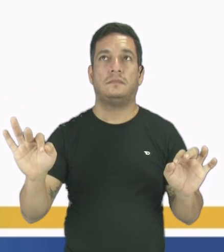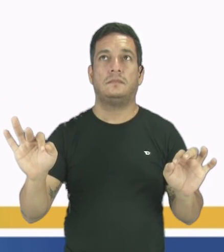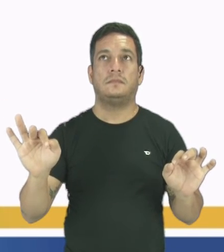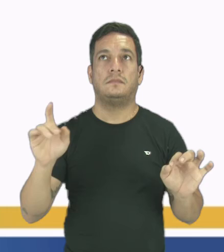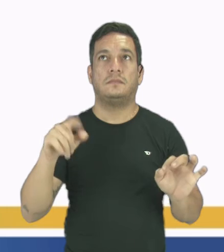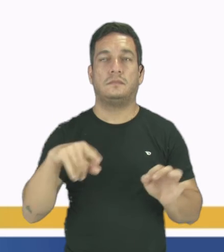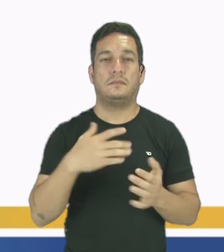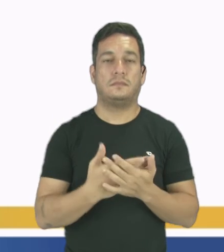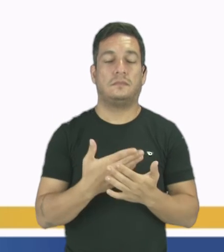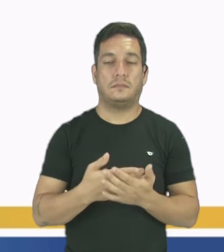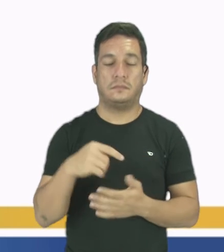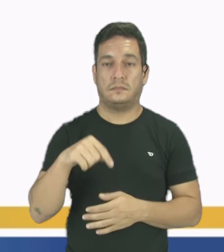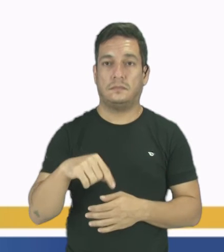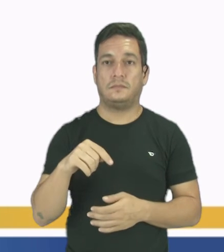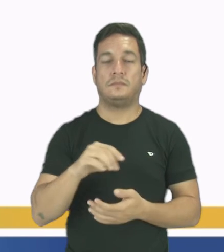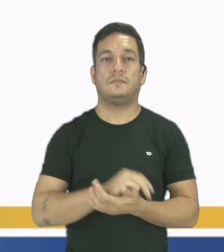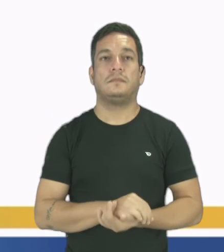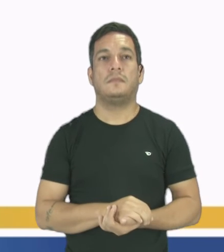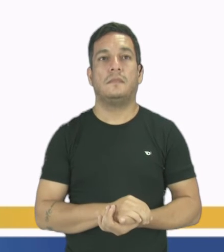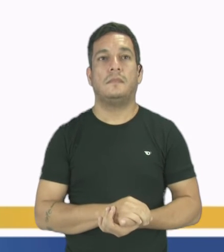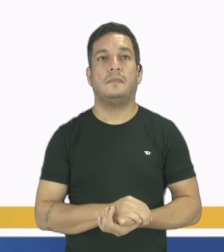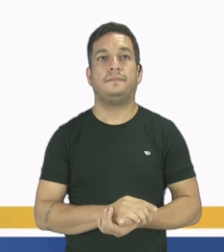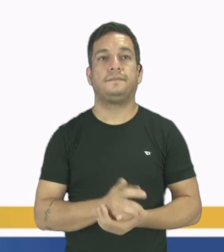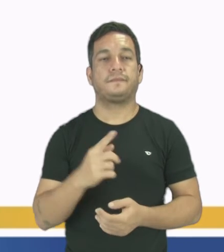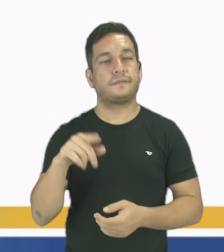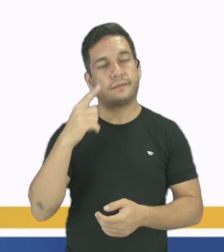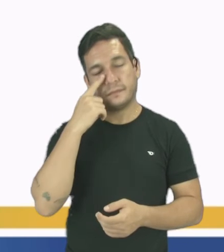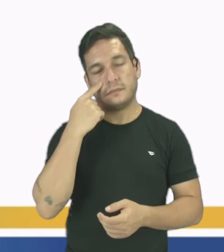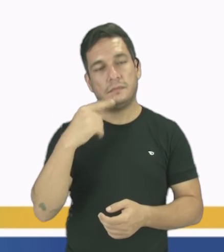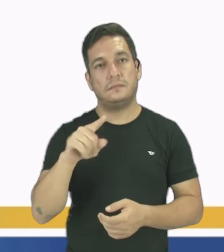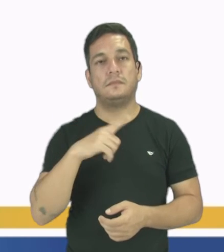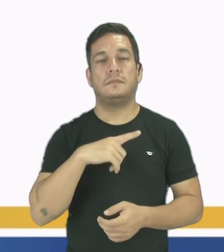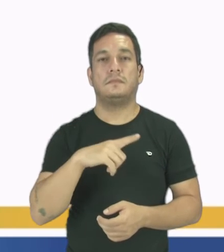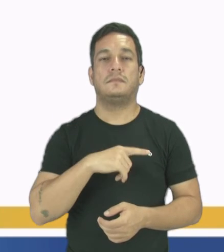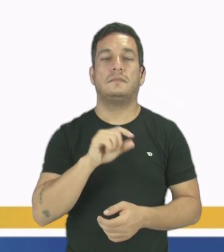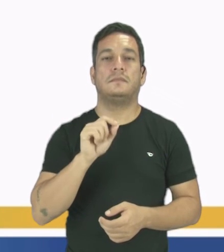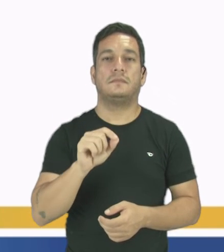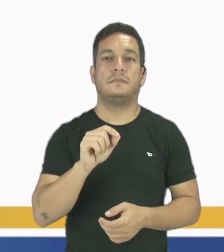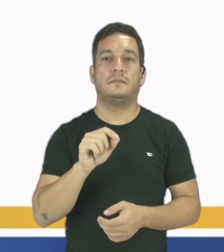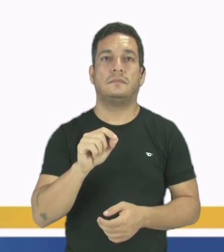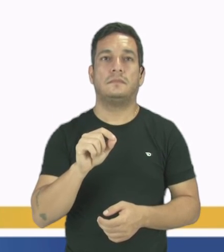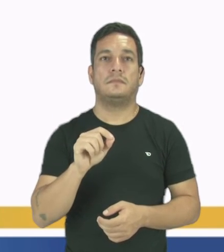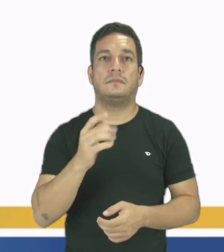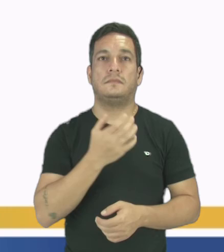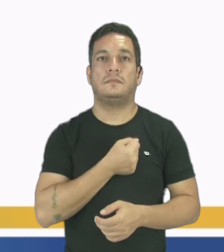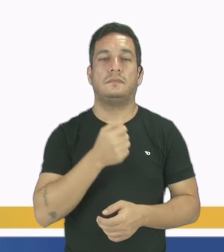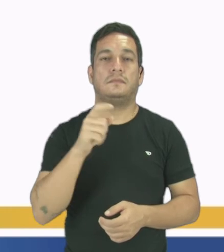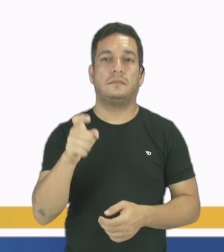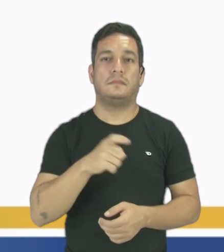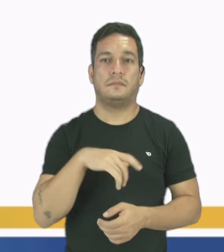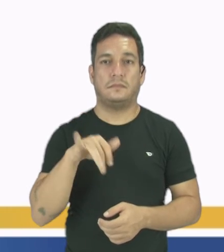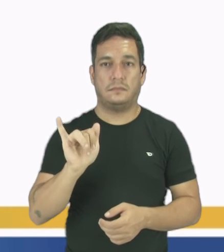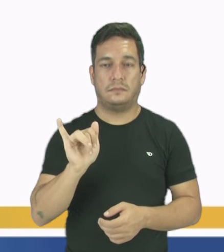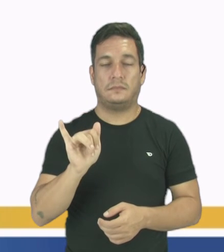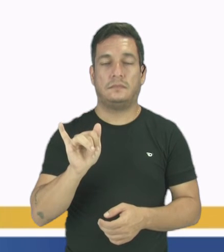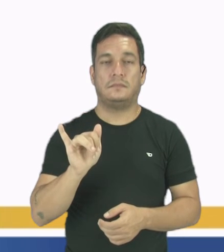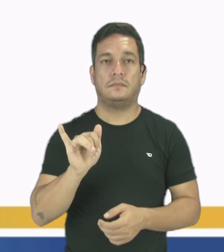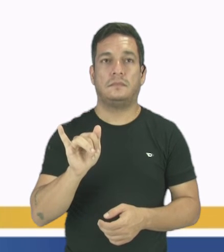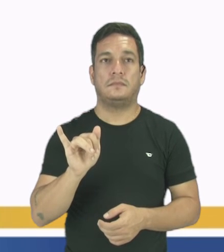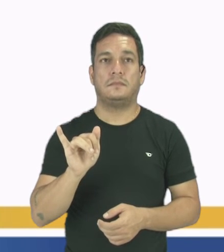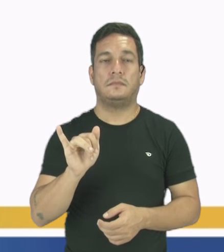que será estudada aqui, né? Então, vocês observem que nós temos os valores de x e y